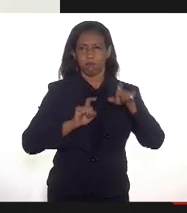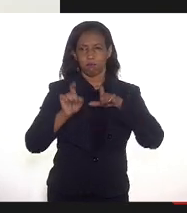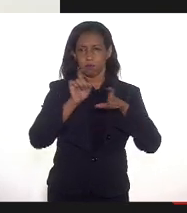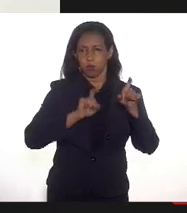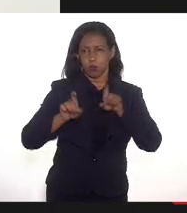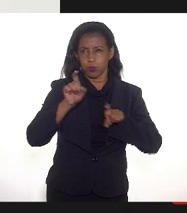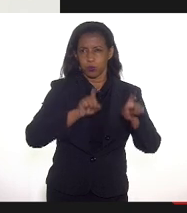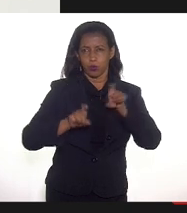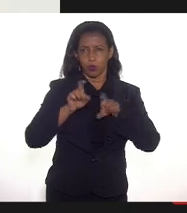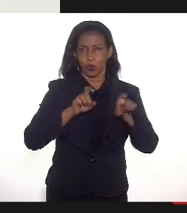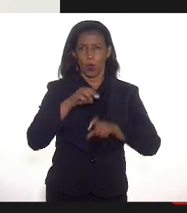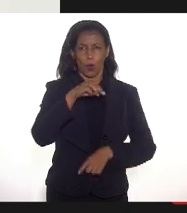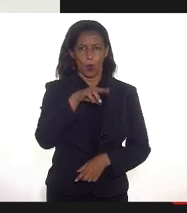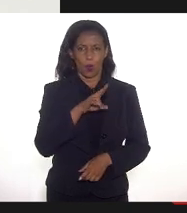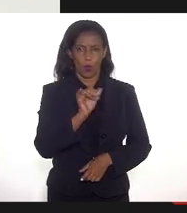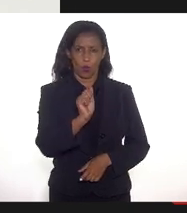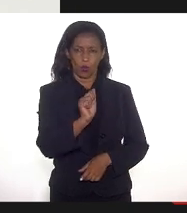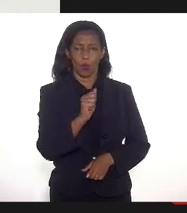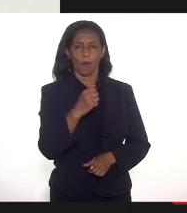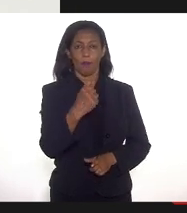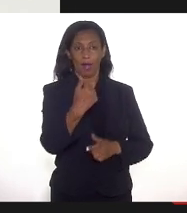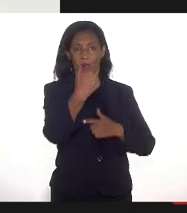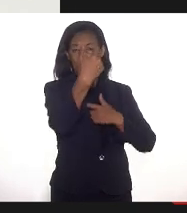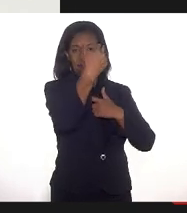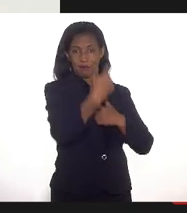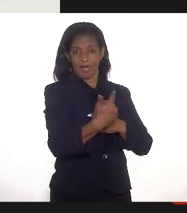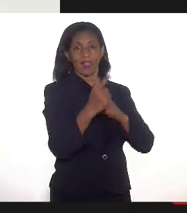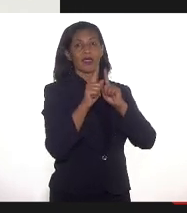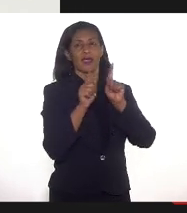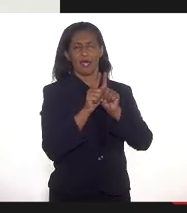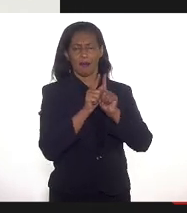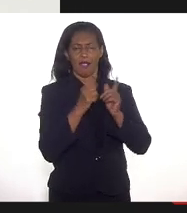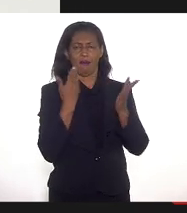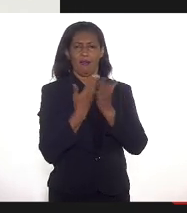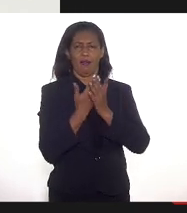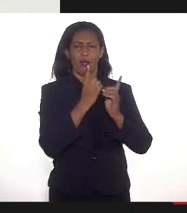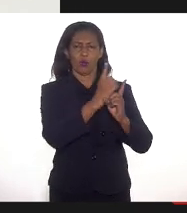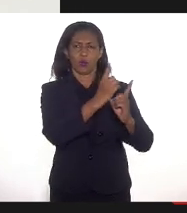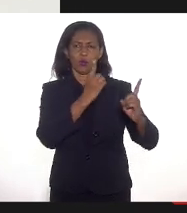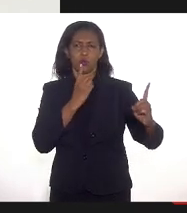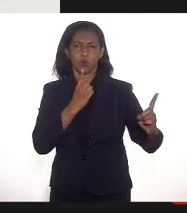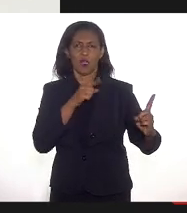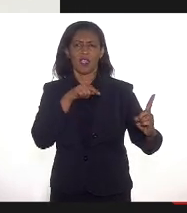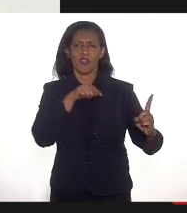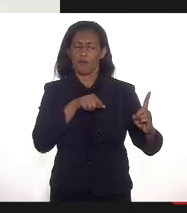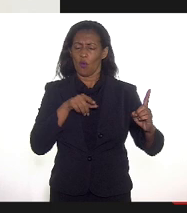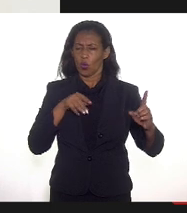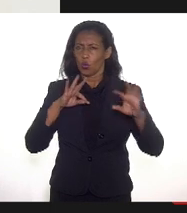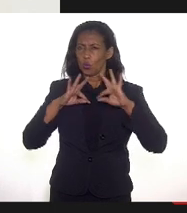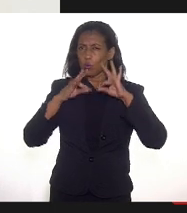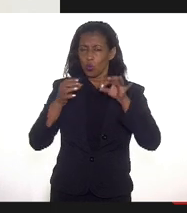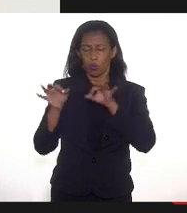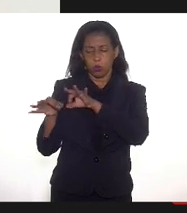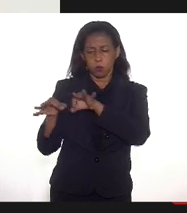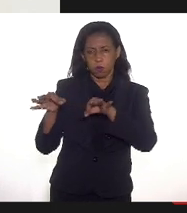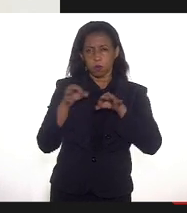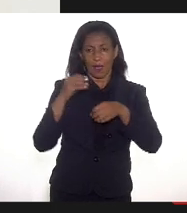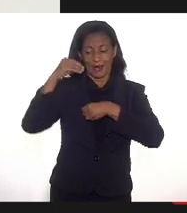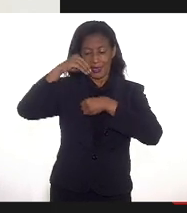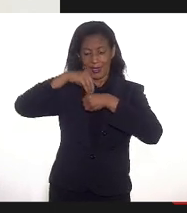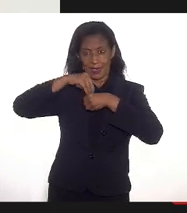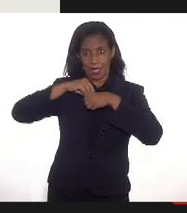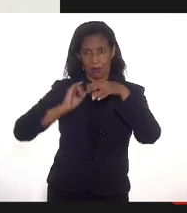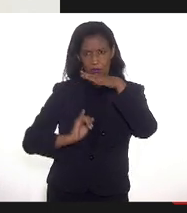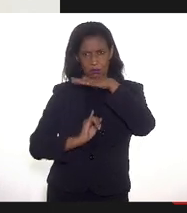para oferecer aulas remotas para esse segmento, e foi totalmente construído aqui dentro da